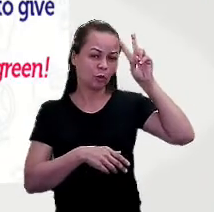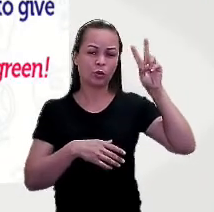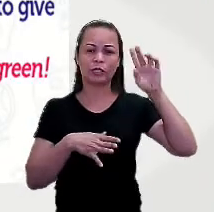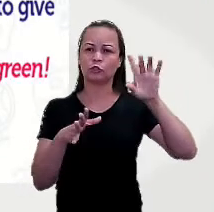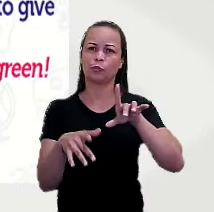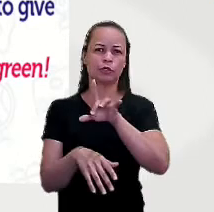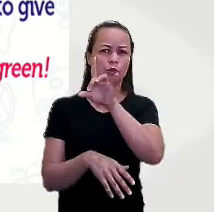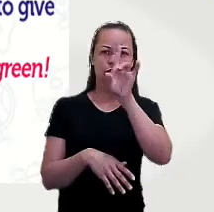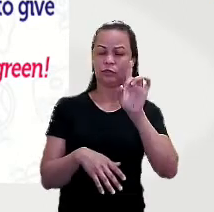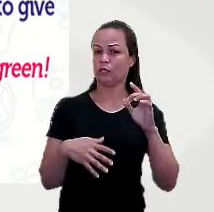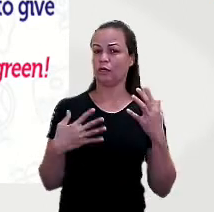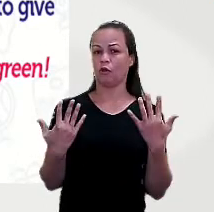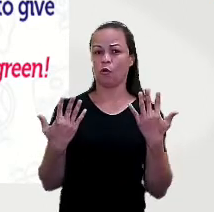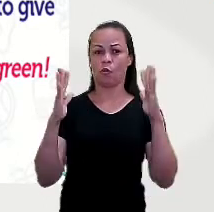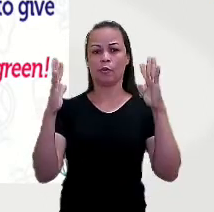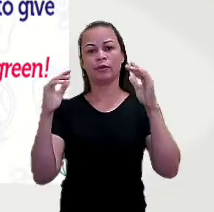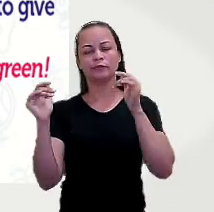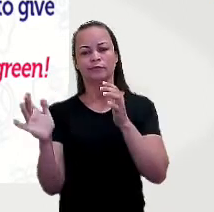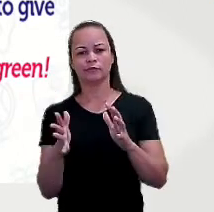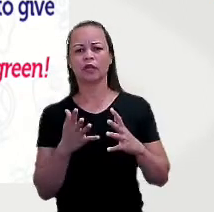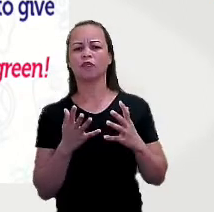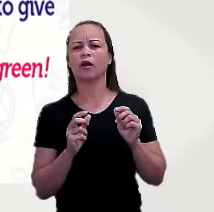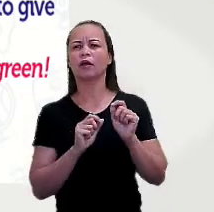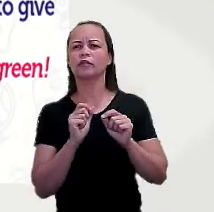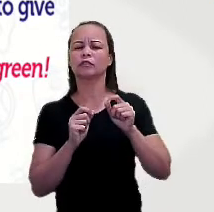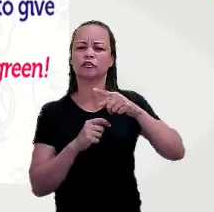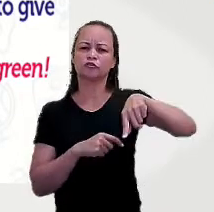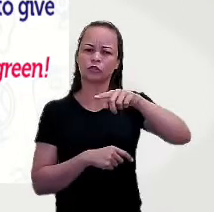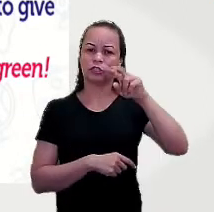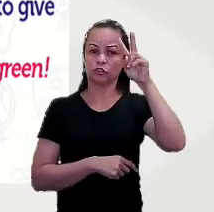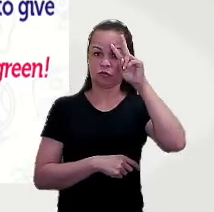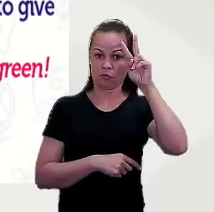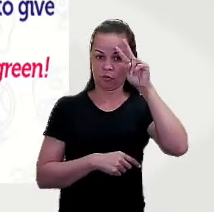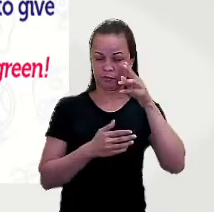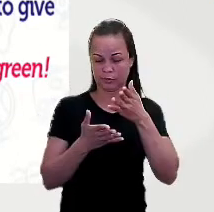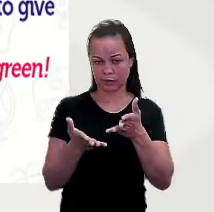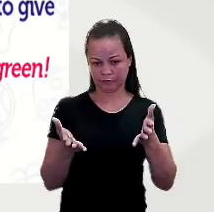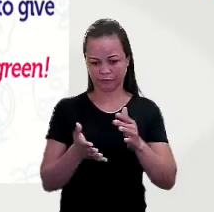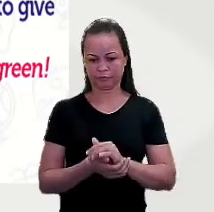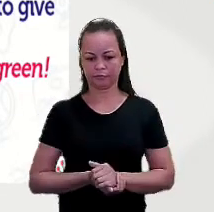data comemorativa, algo do tipo, que eu acho que vocês vão lembrar de alguma coisa. Let's see.